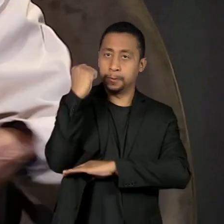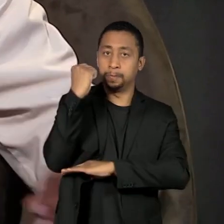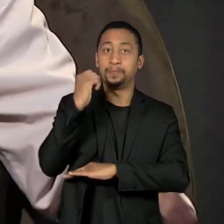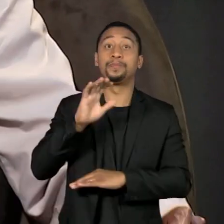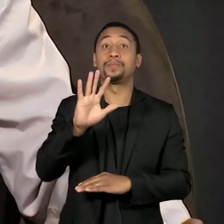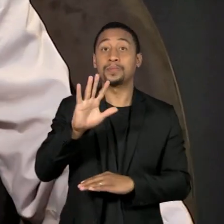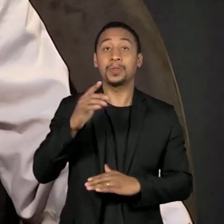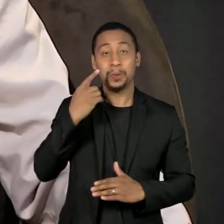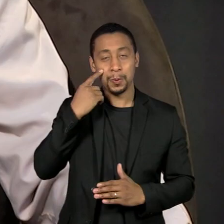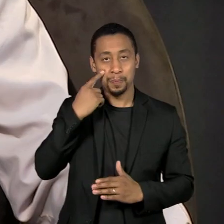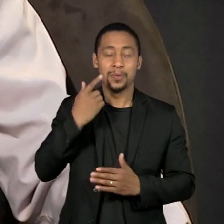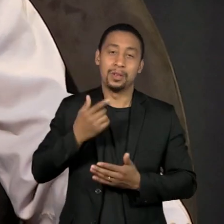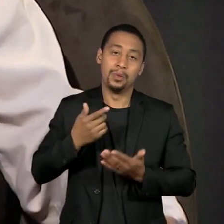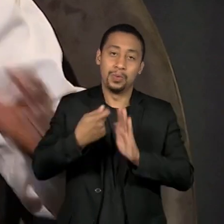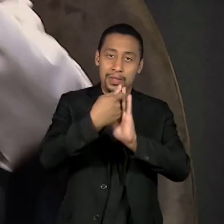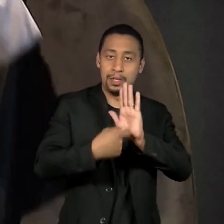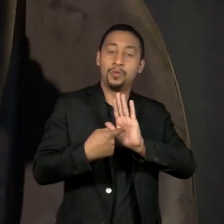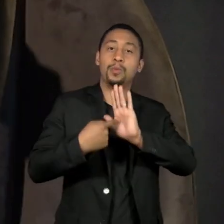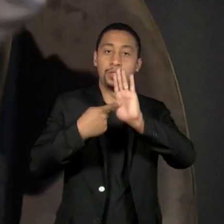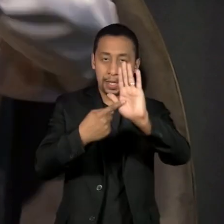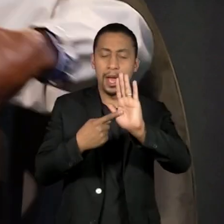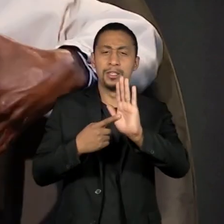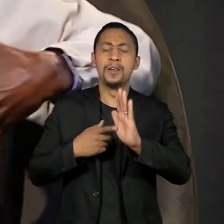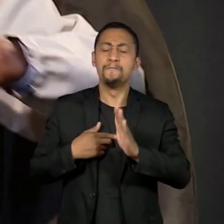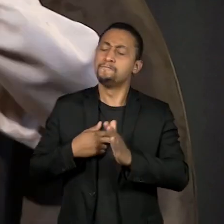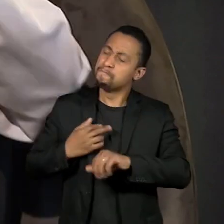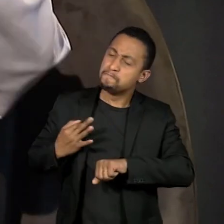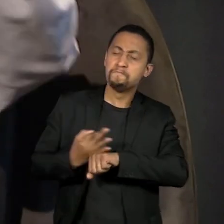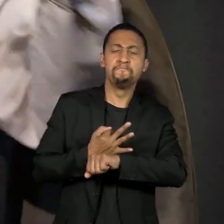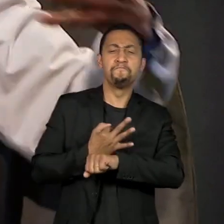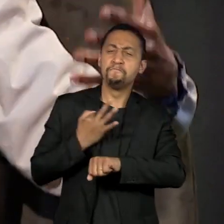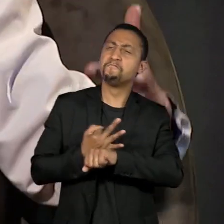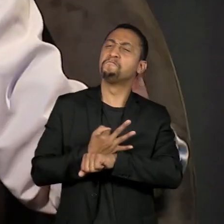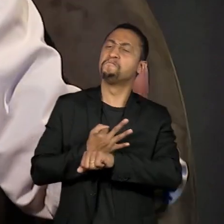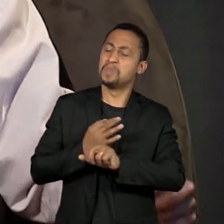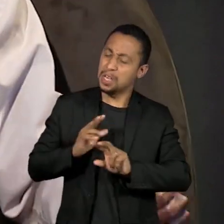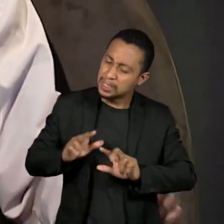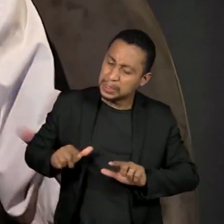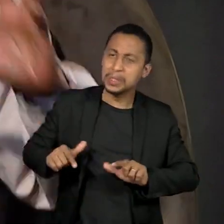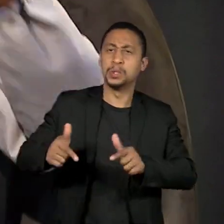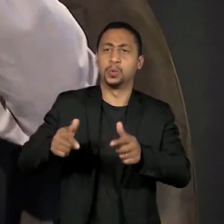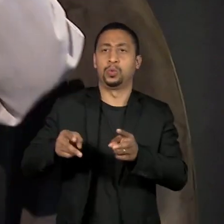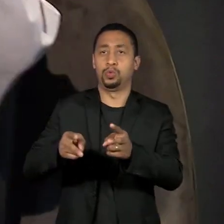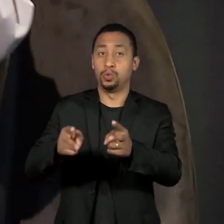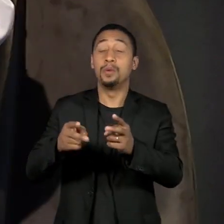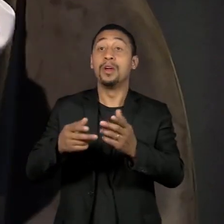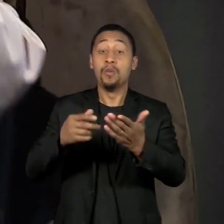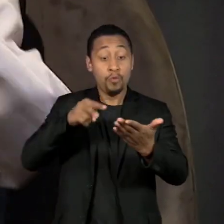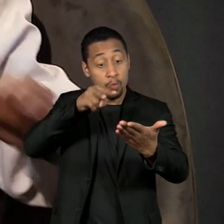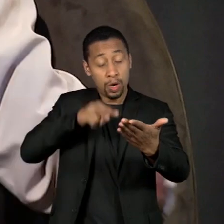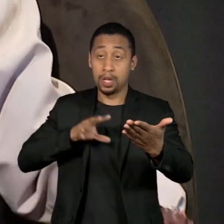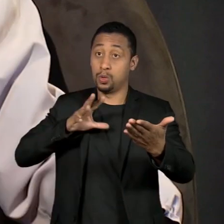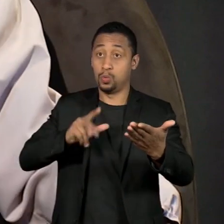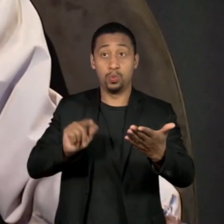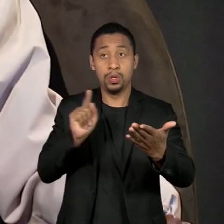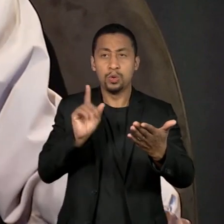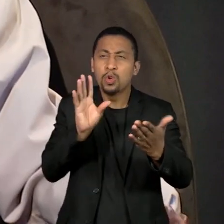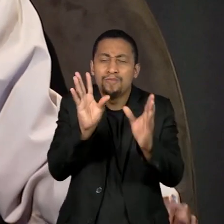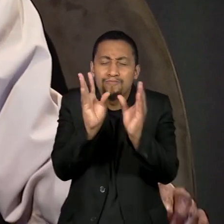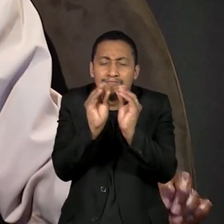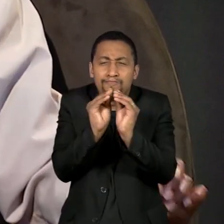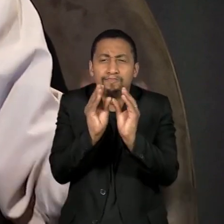chamado Persistência. Eu não vou ler ele todo porque ele é longo, né? Vou ler apenas alguns